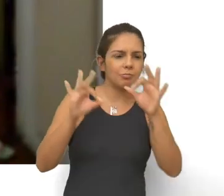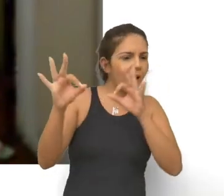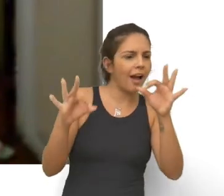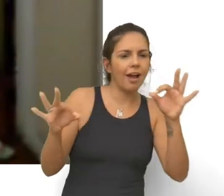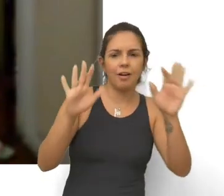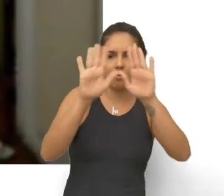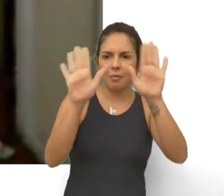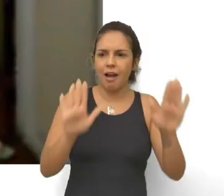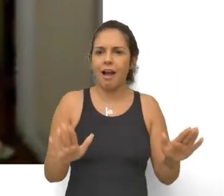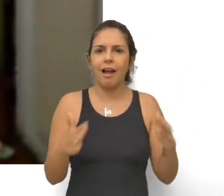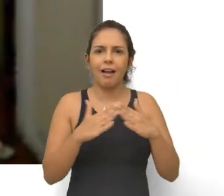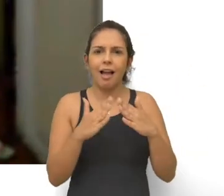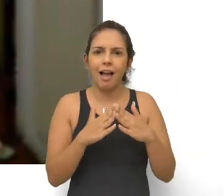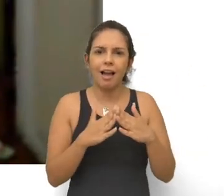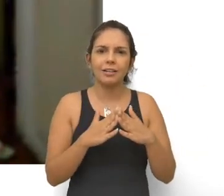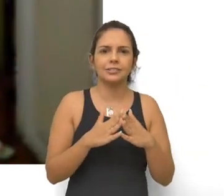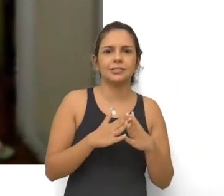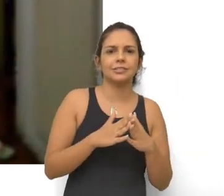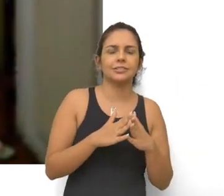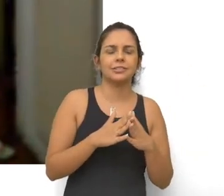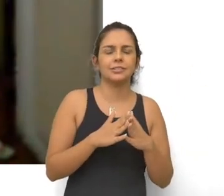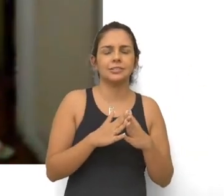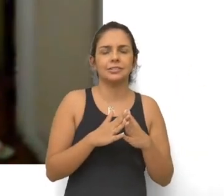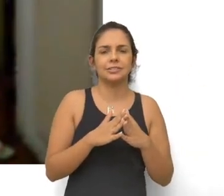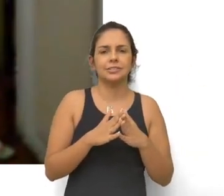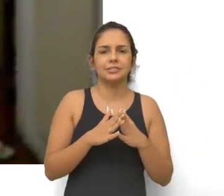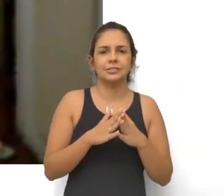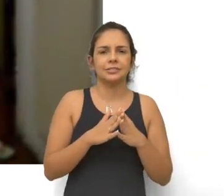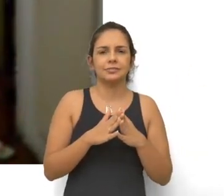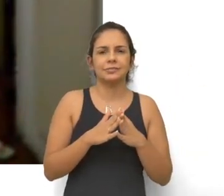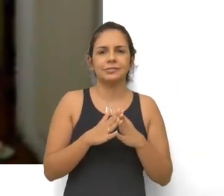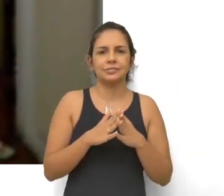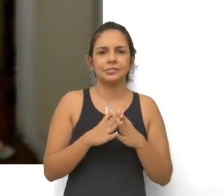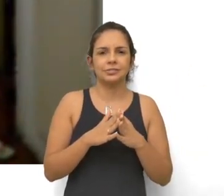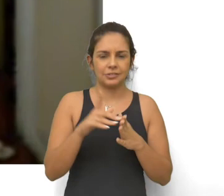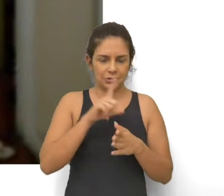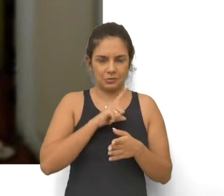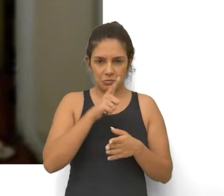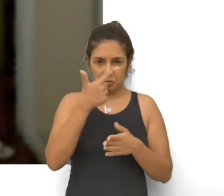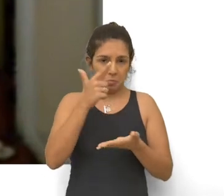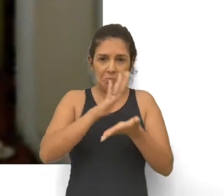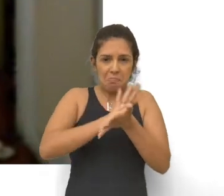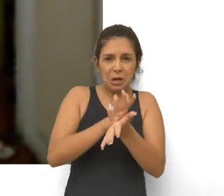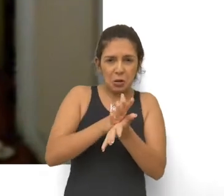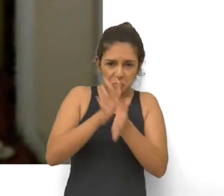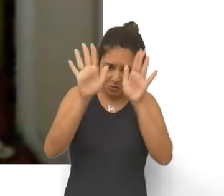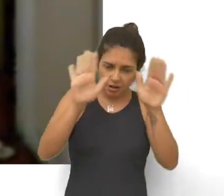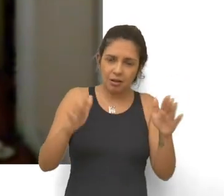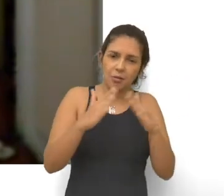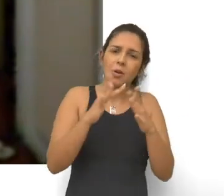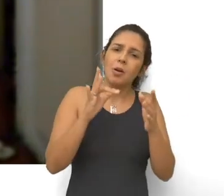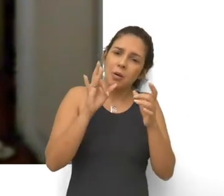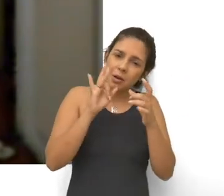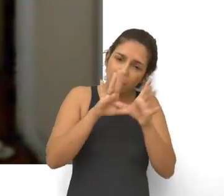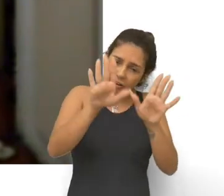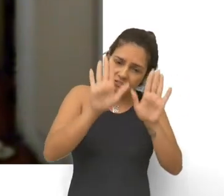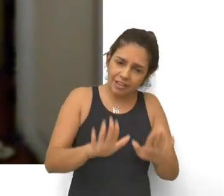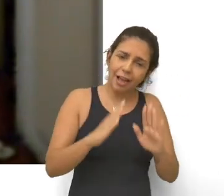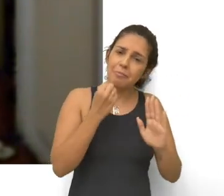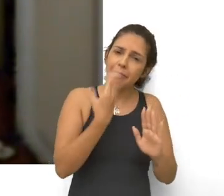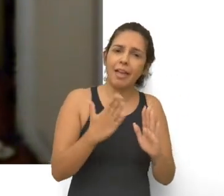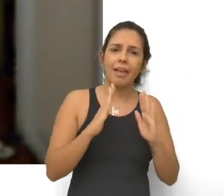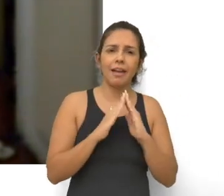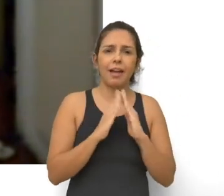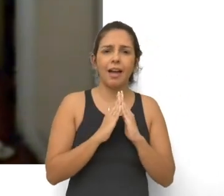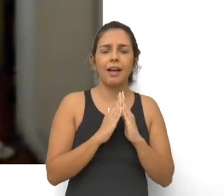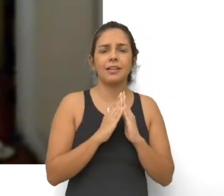também, por que não, né? Se você perde o preconceito de que isso não é para você, e muita gente não tem esse preconceito, você pode estar bem na pandemia. Se você tem